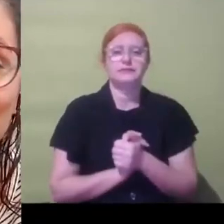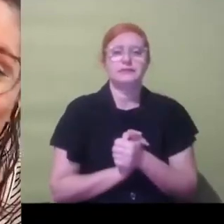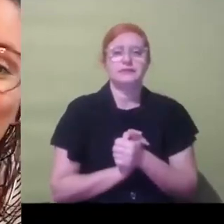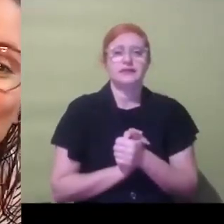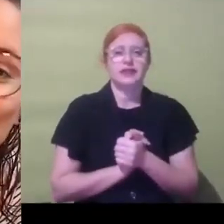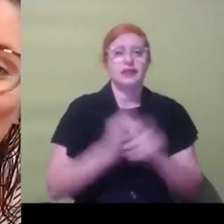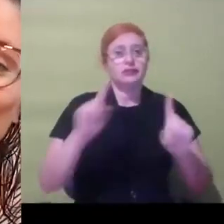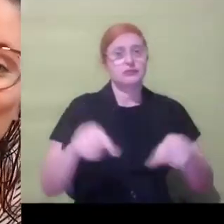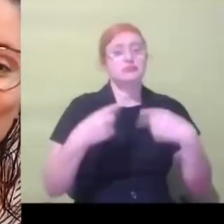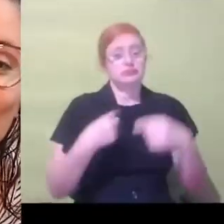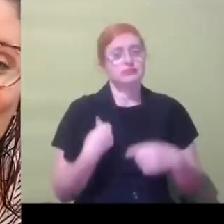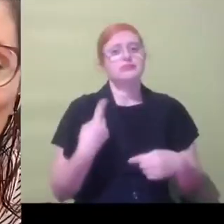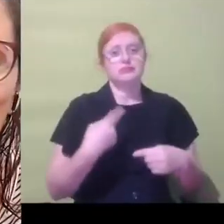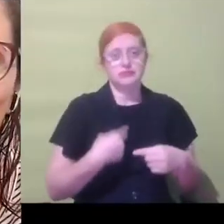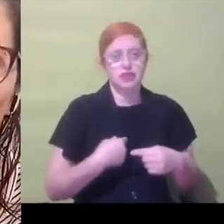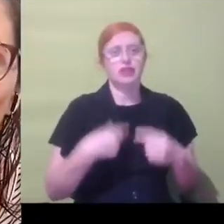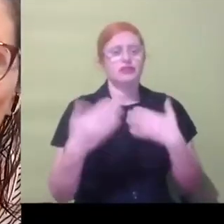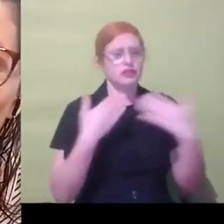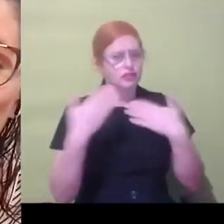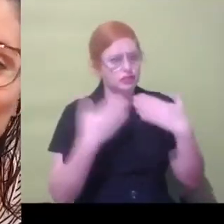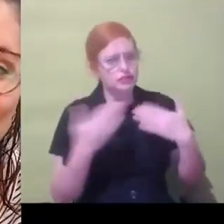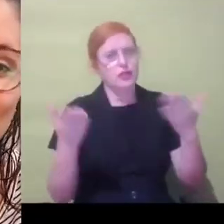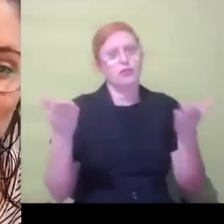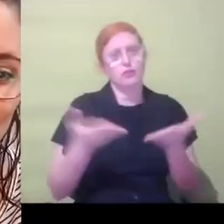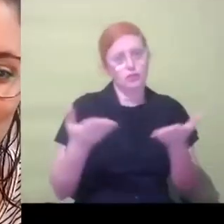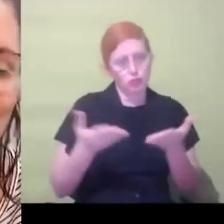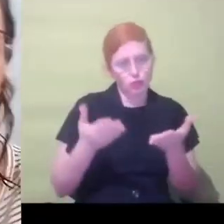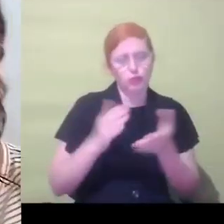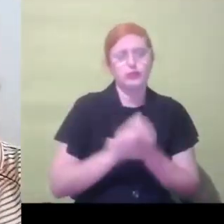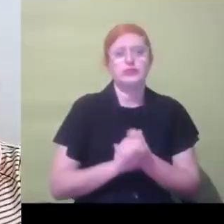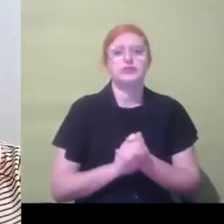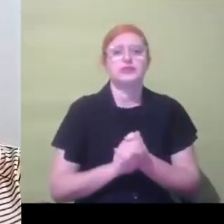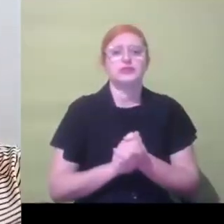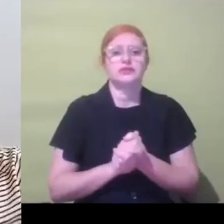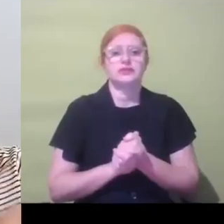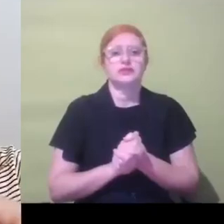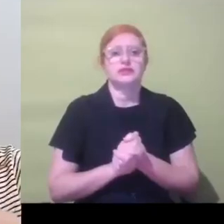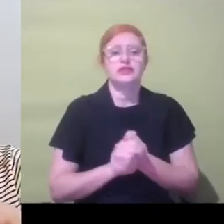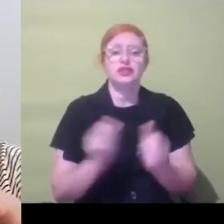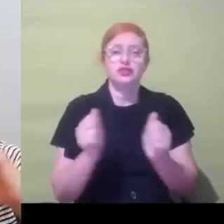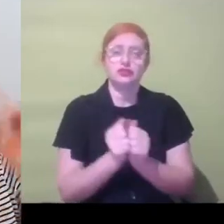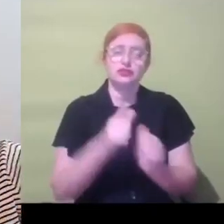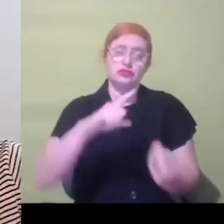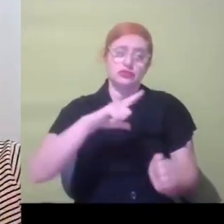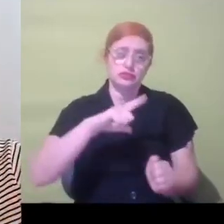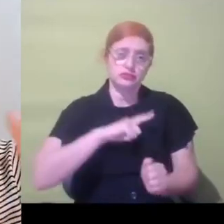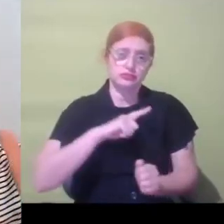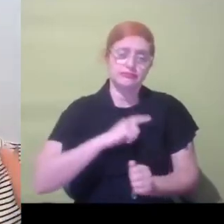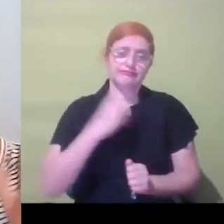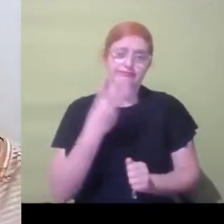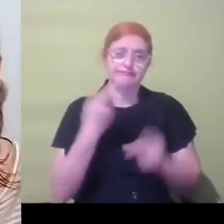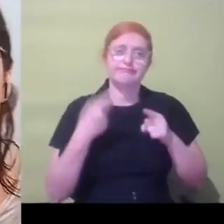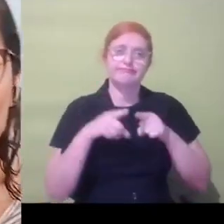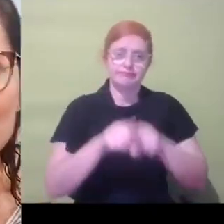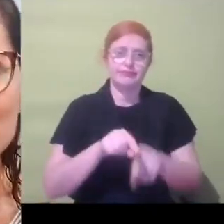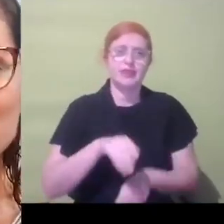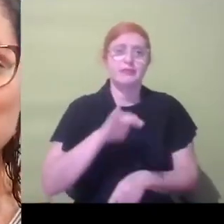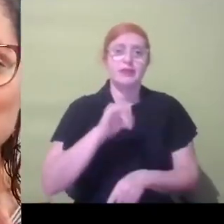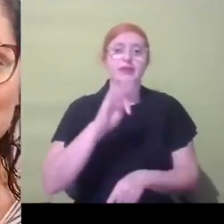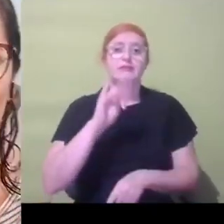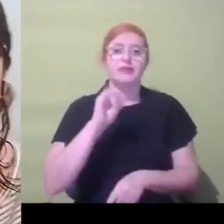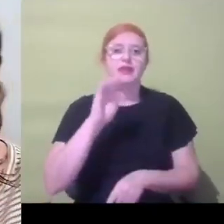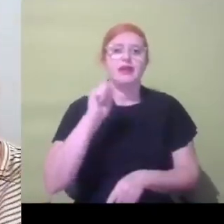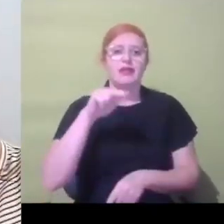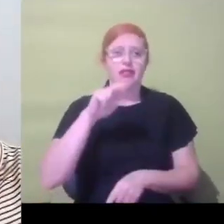uma questão pra gente, a gente vai conversar sobre isso nessa noite. E aqui comigo vão estar 3 companheiras,